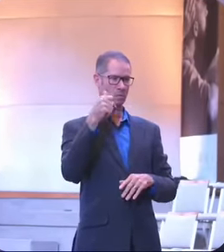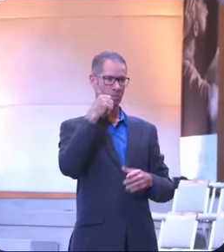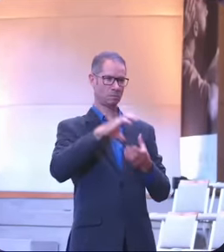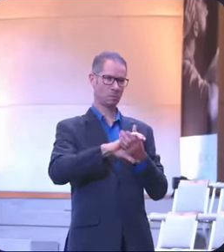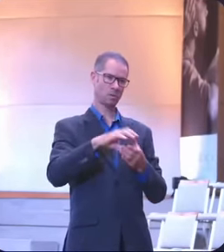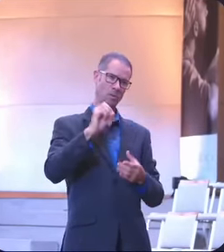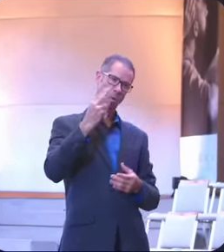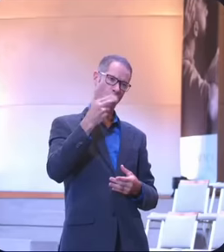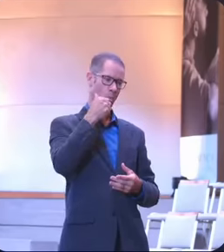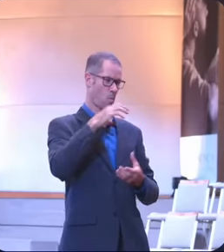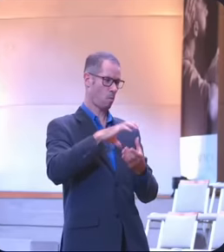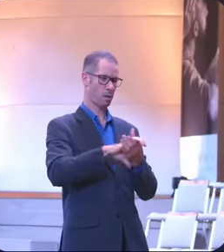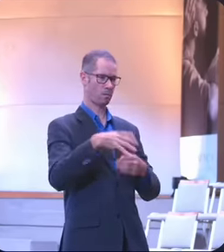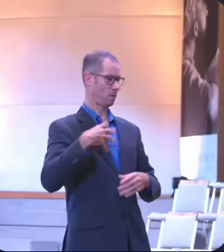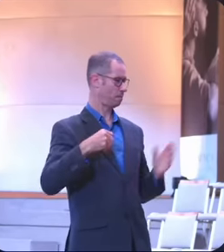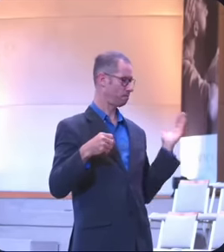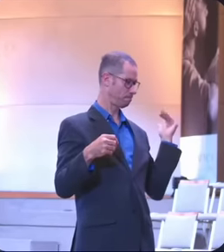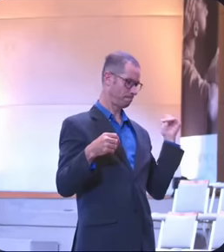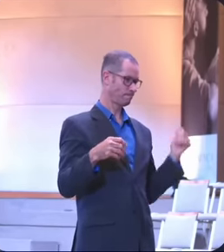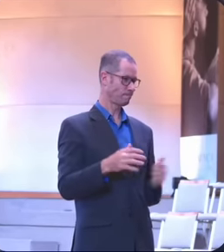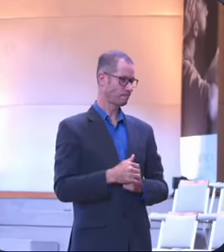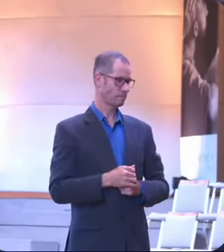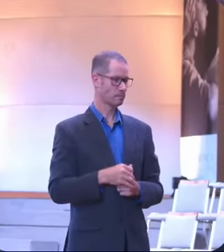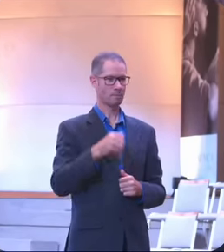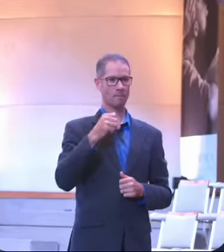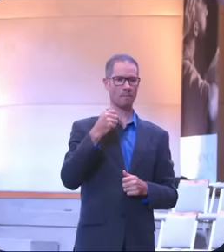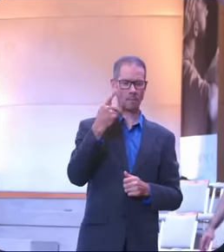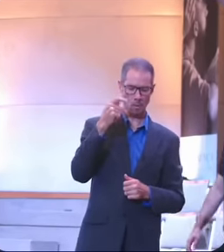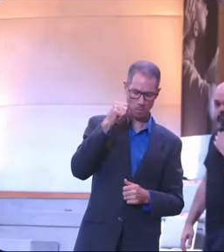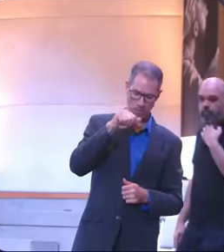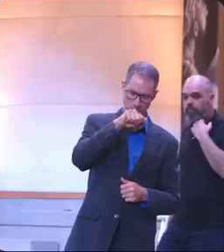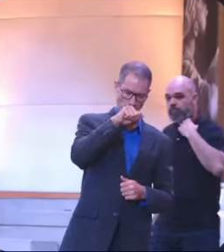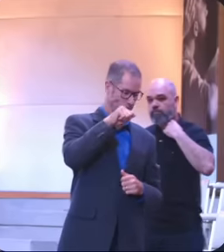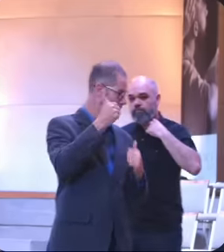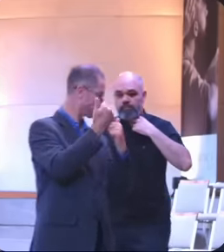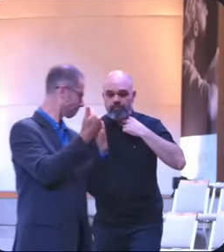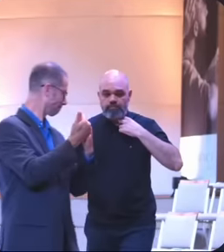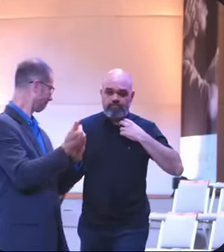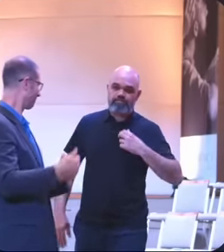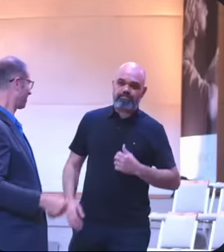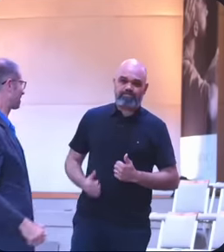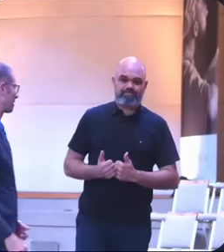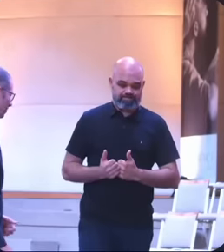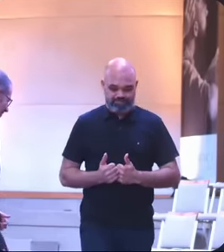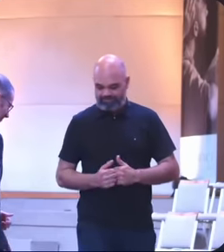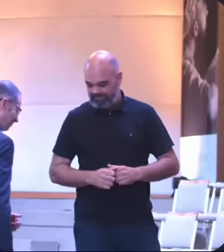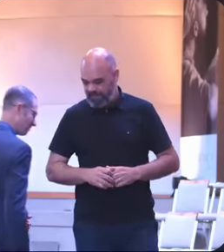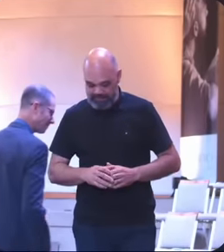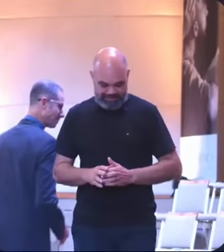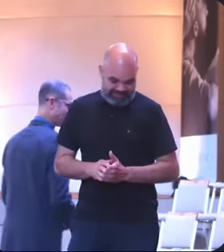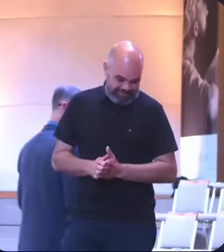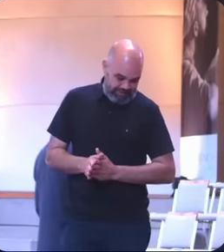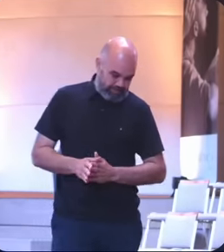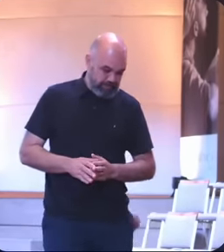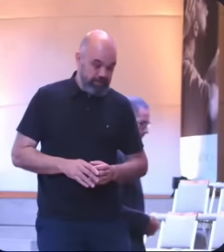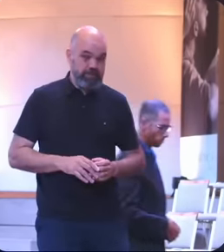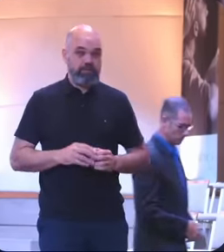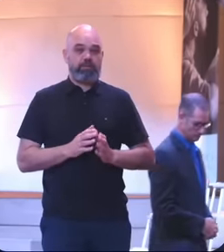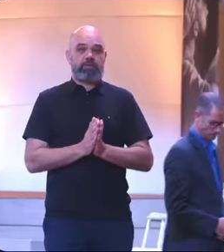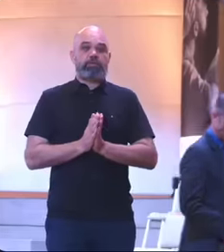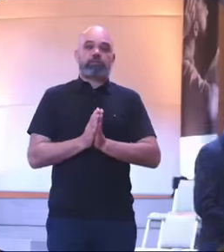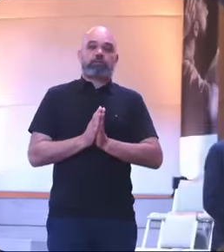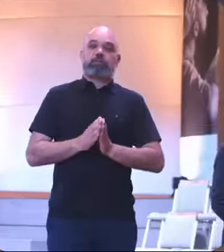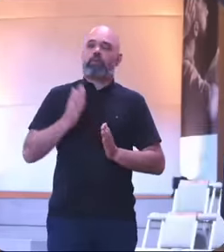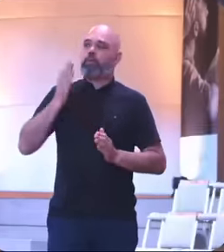teu marido, talvez teu filho, talvez tua mãe. Talvez de gente que já faleceu, porque as orações permanecem na presença